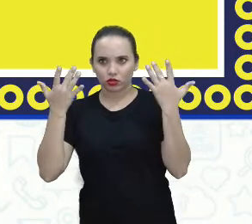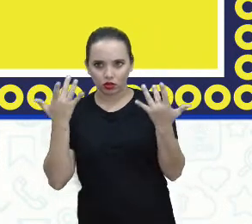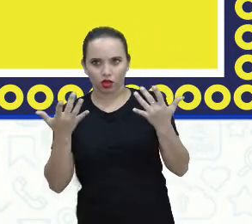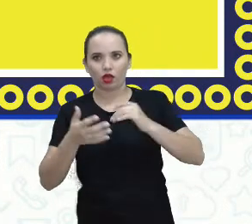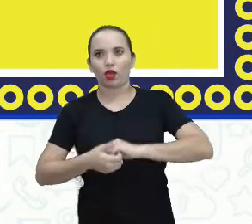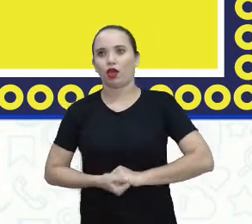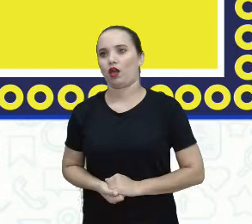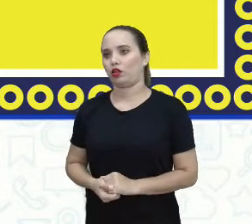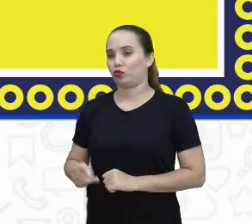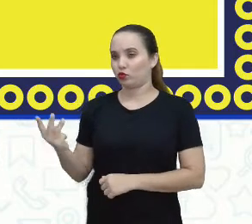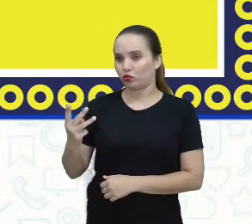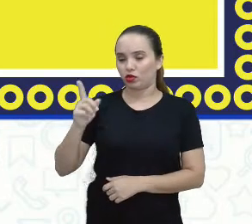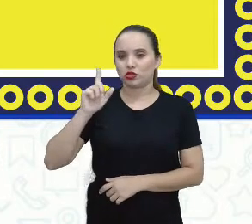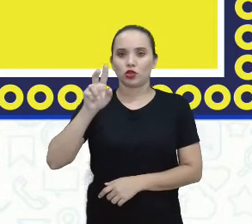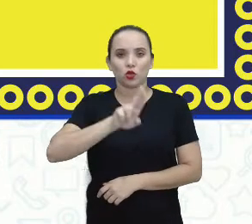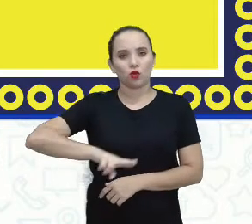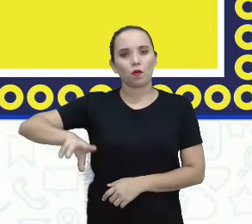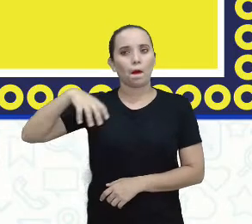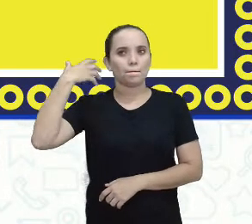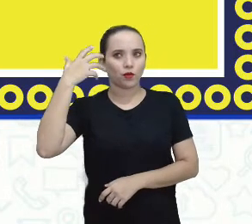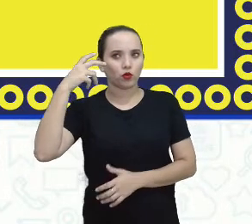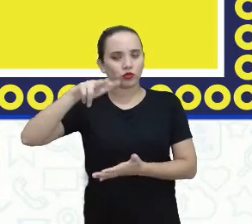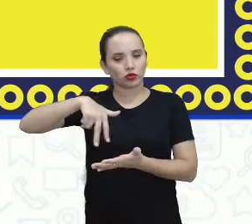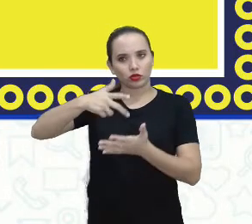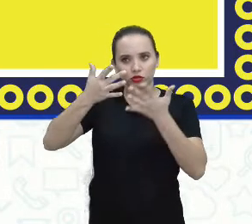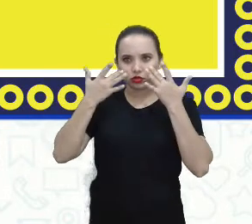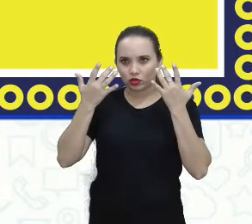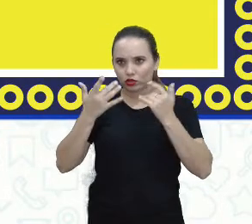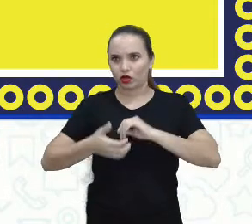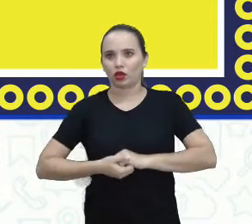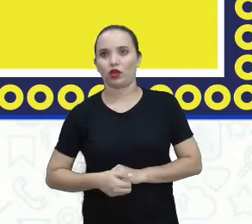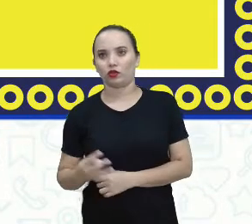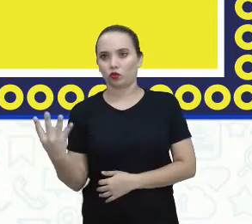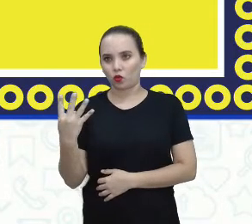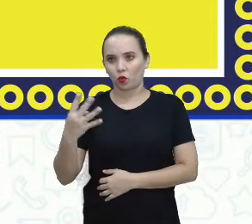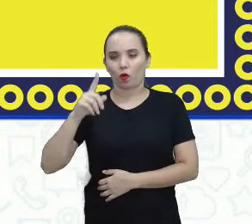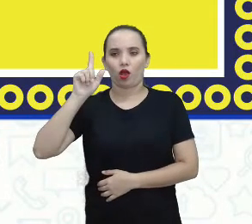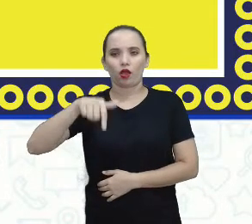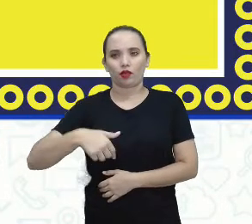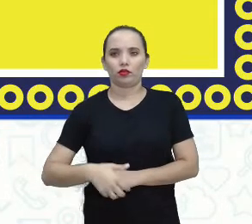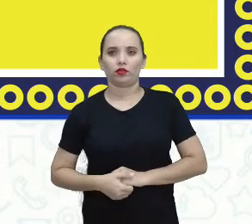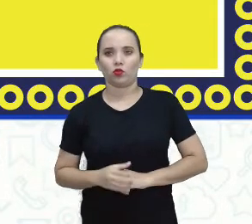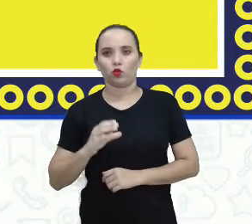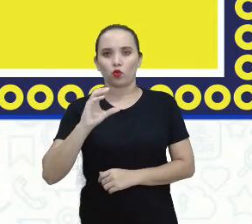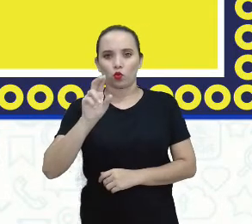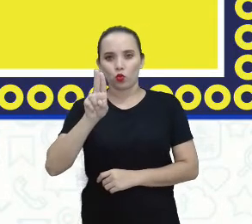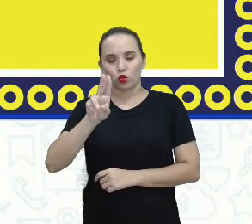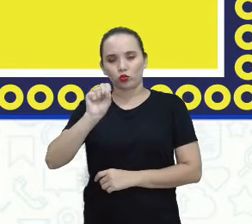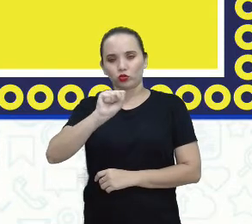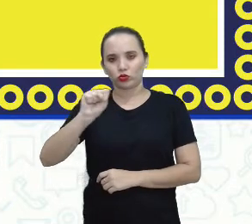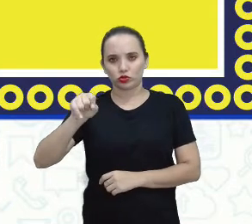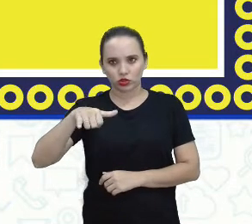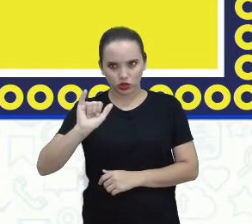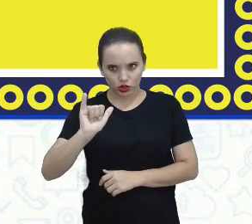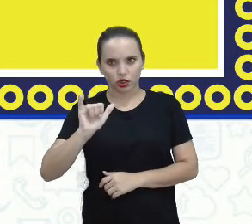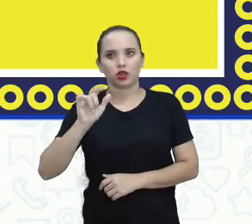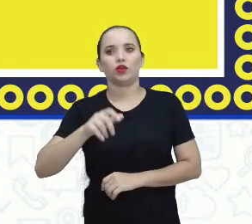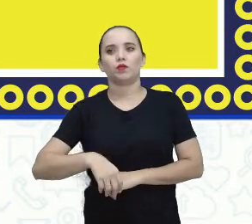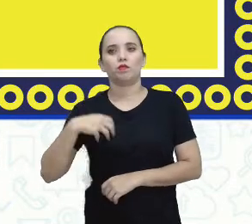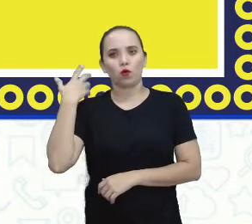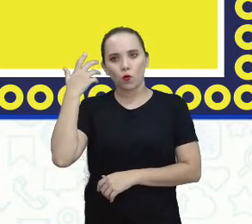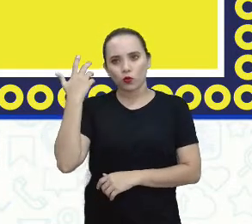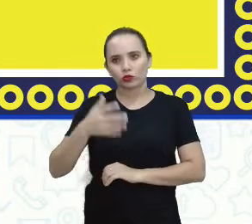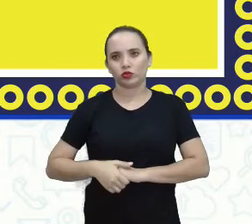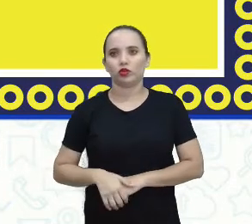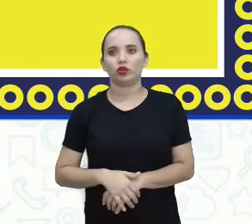que fazia música, dança e teatro. Cucide Almeida, o grande maestro Cucide Almeida, né, é um dos músicos.